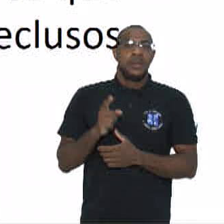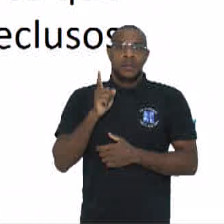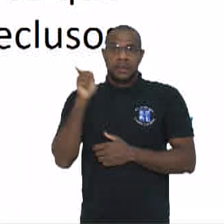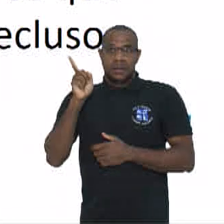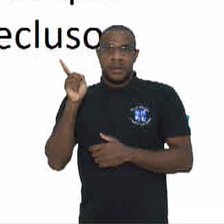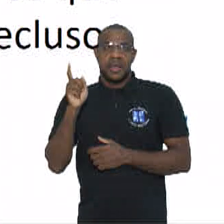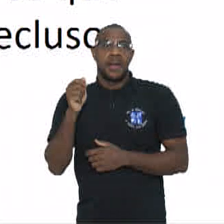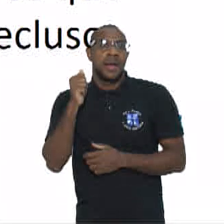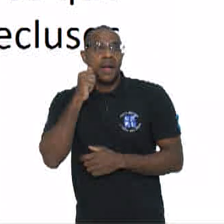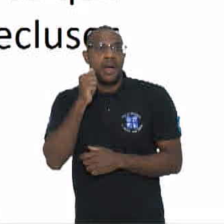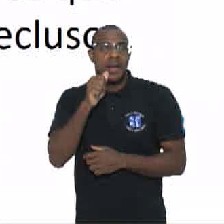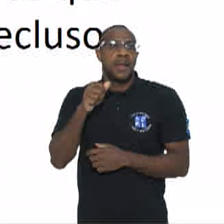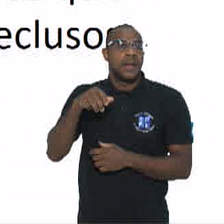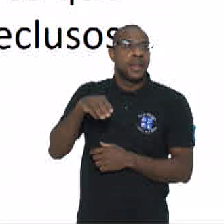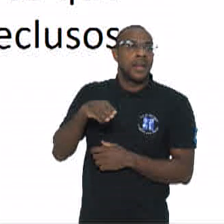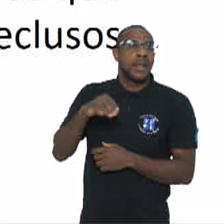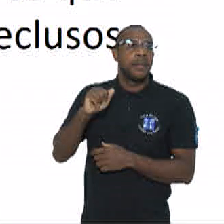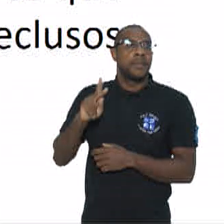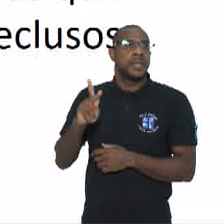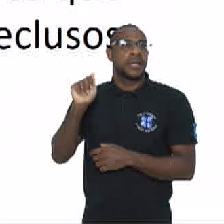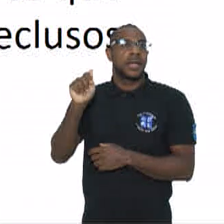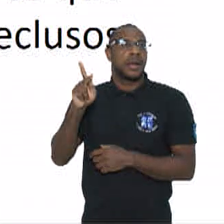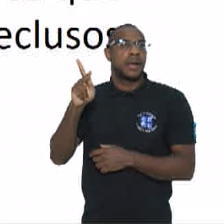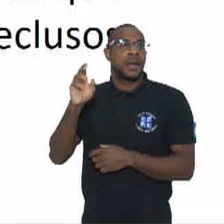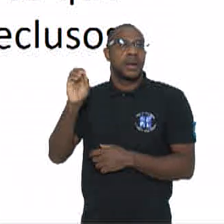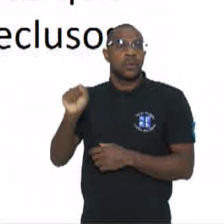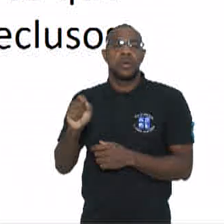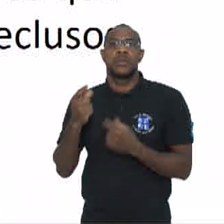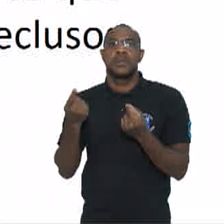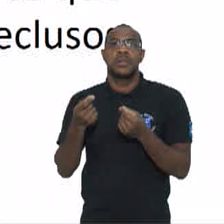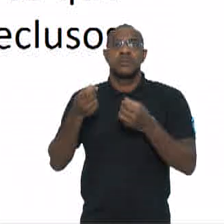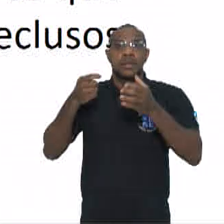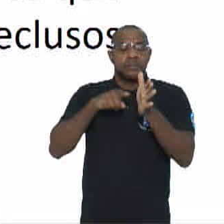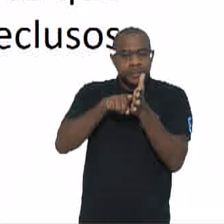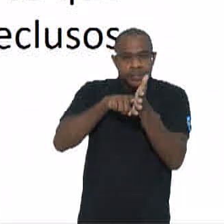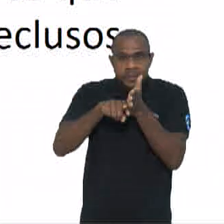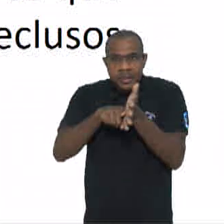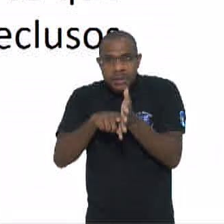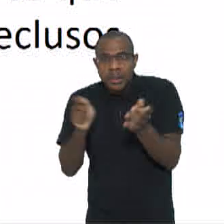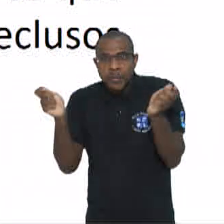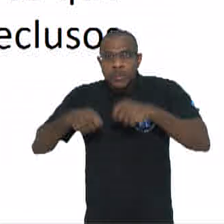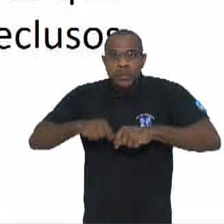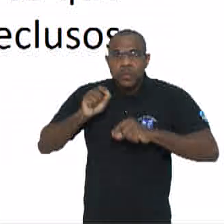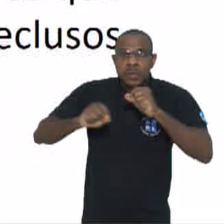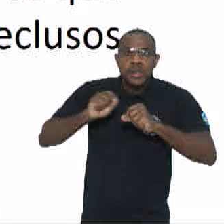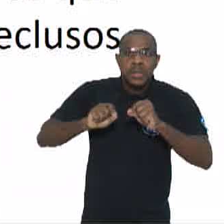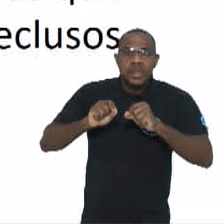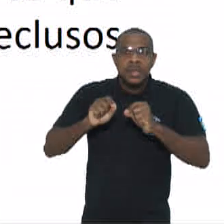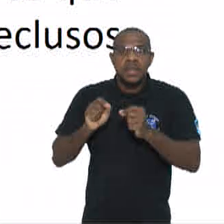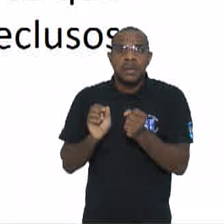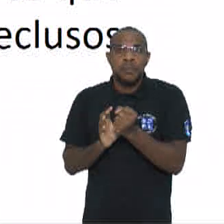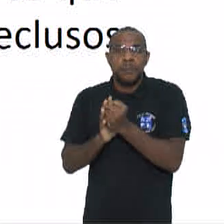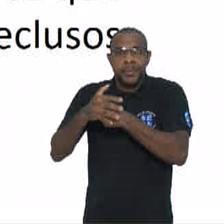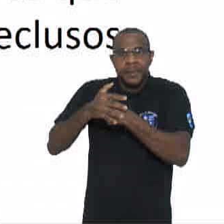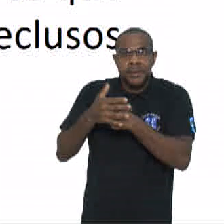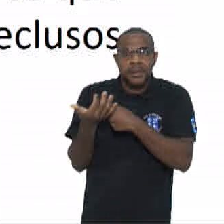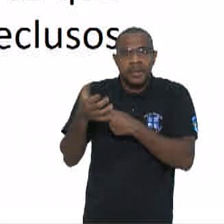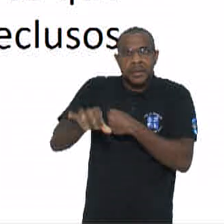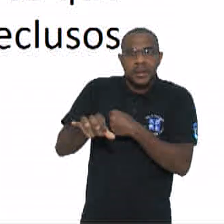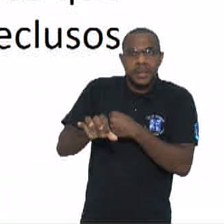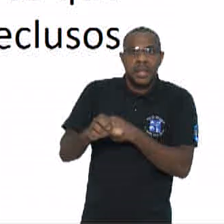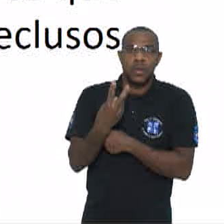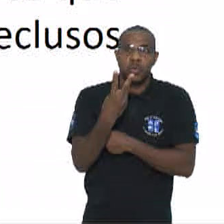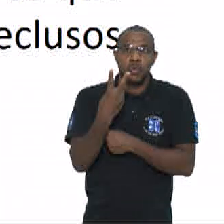disse hoje que as autoridades estaduais estão investigando a possibilidade de que o surto detectado há mais de